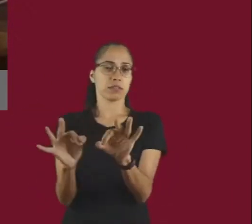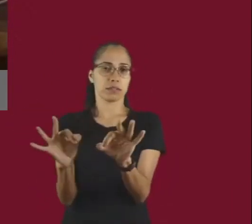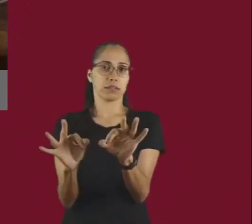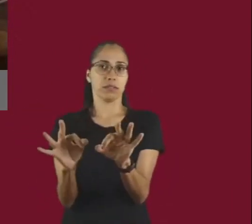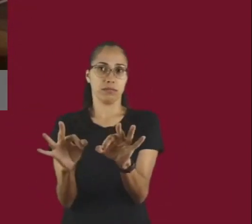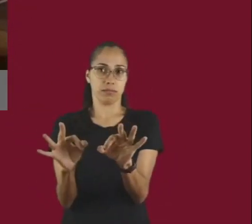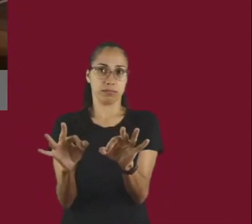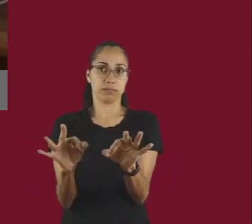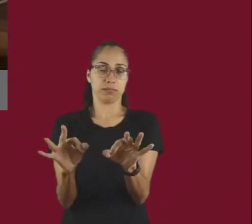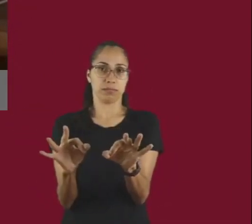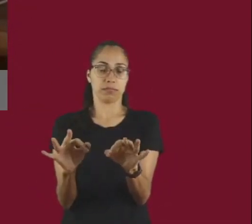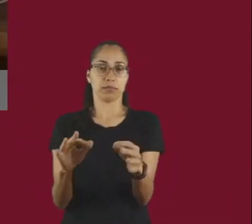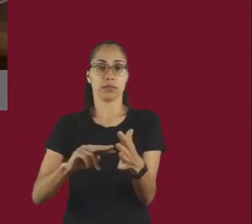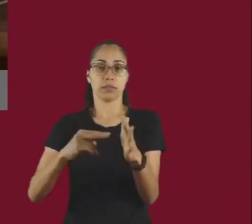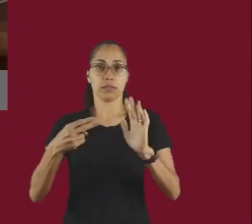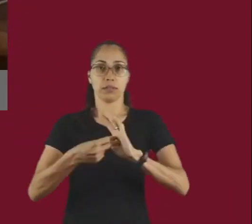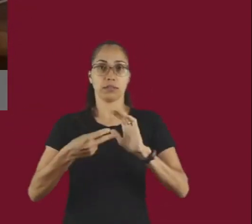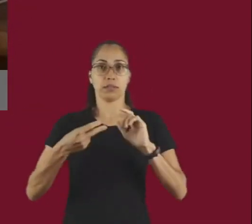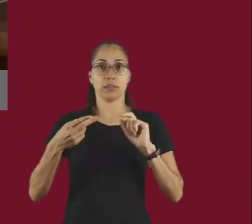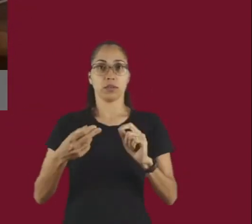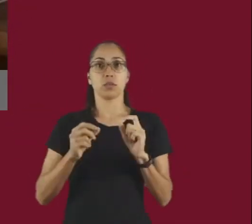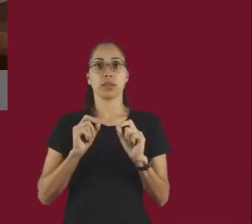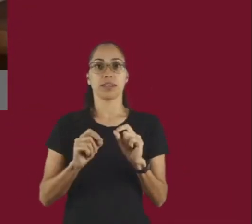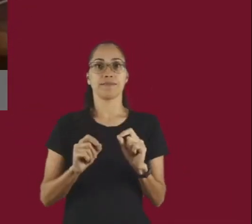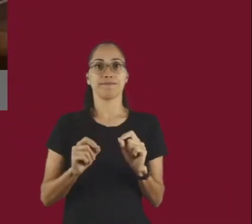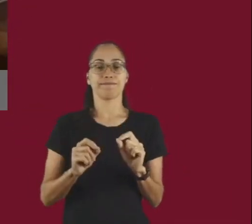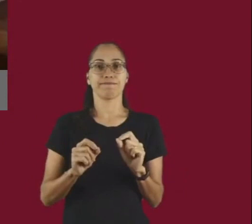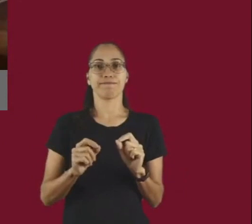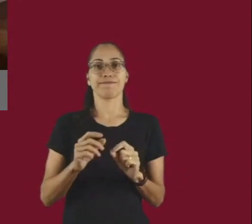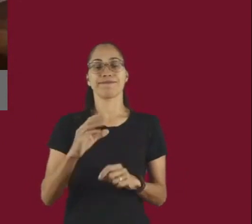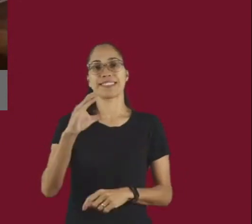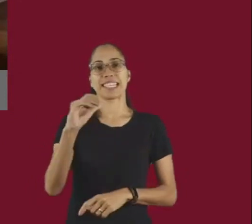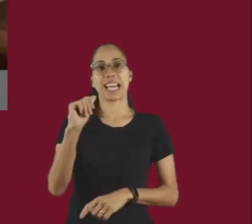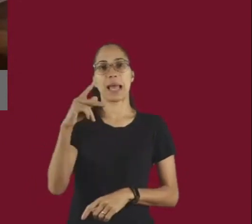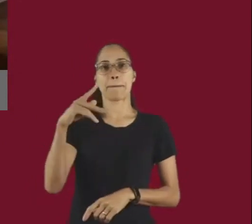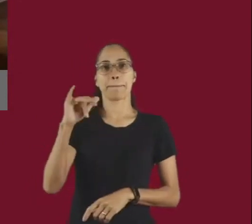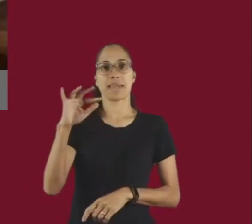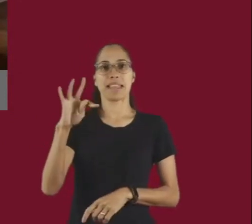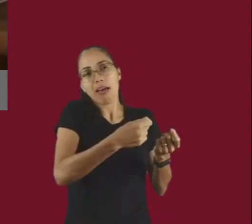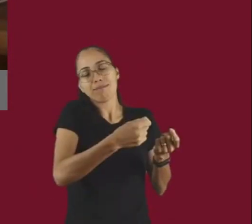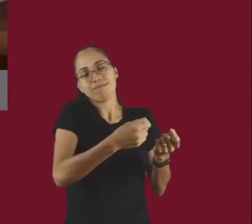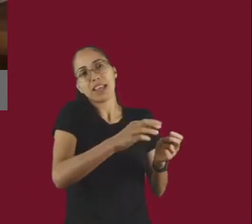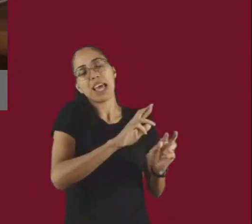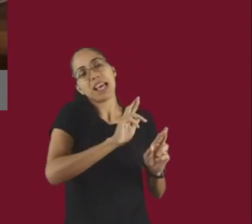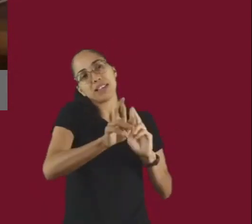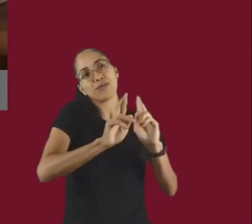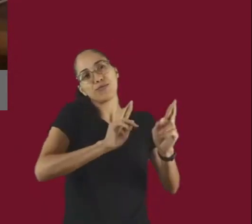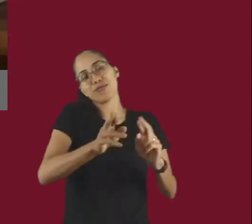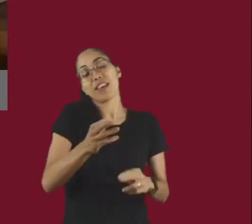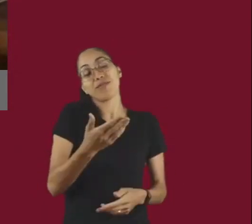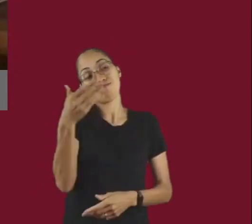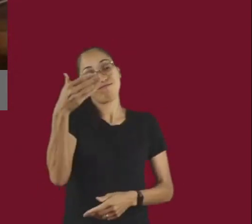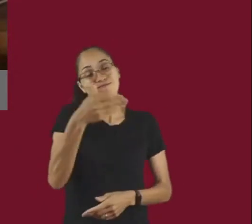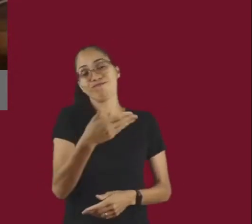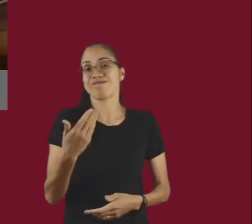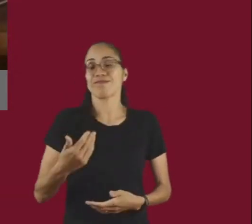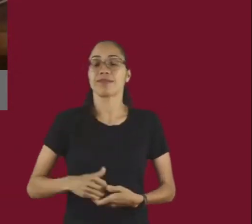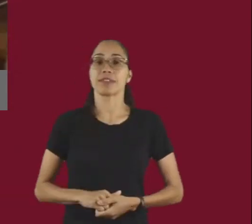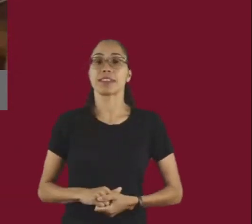é resultado do capitalismo. É o capitalismo que fez essa destruição. Eu tenho muito essa impressão,